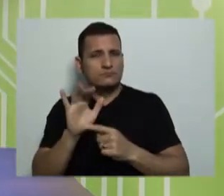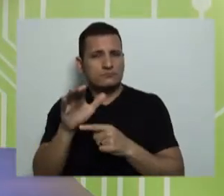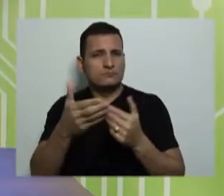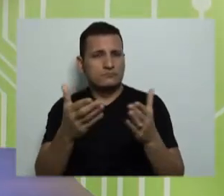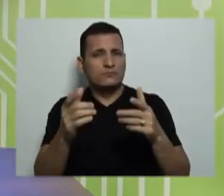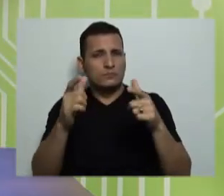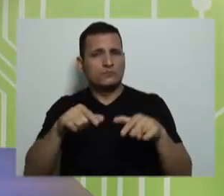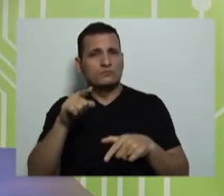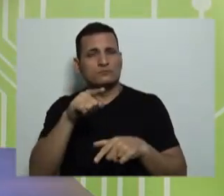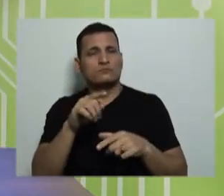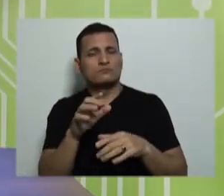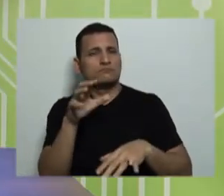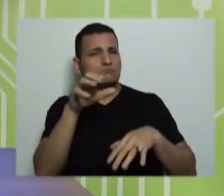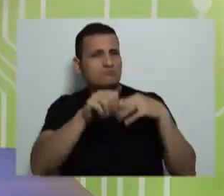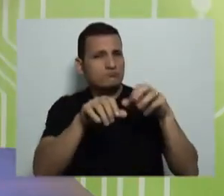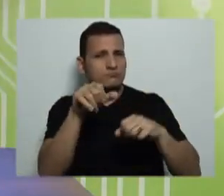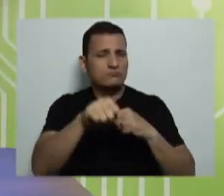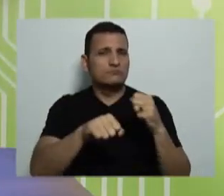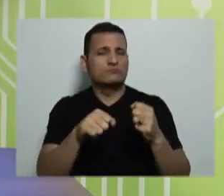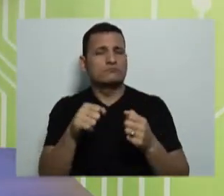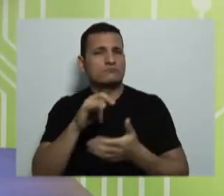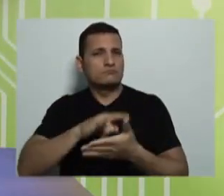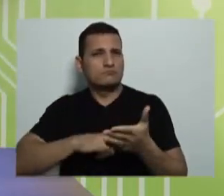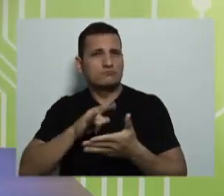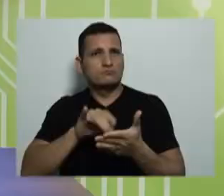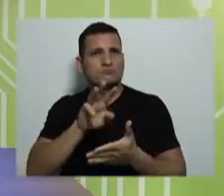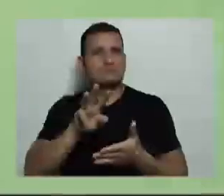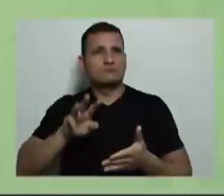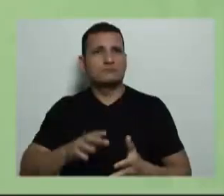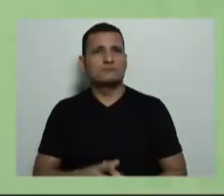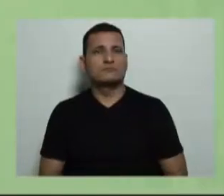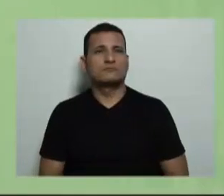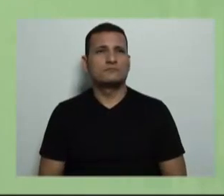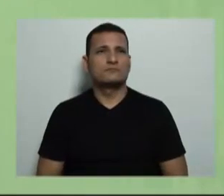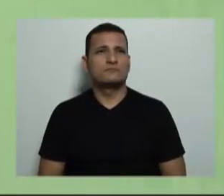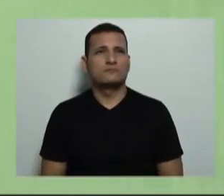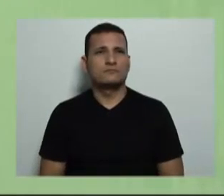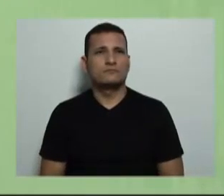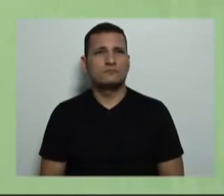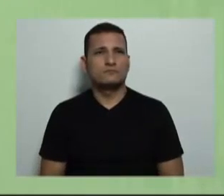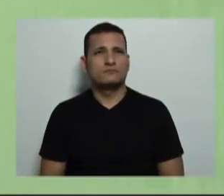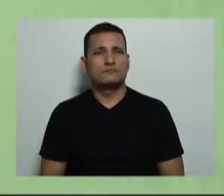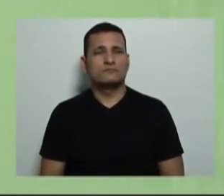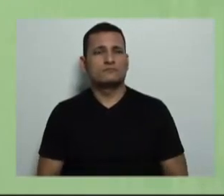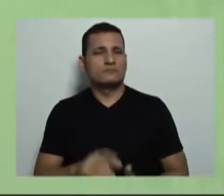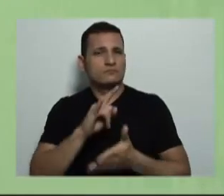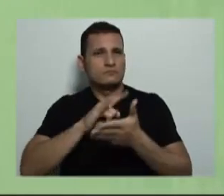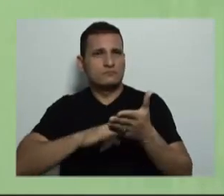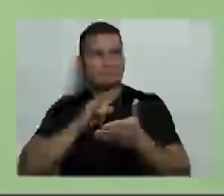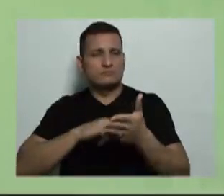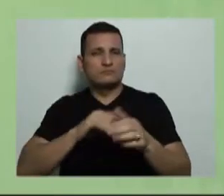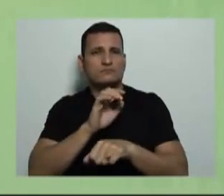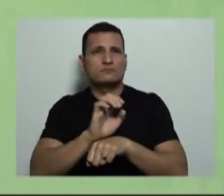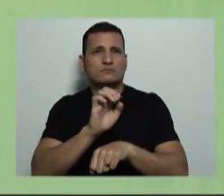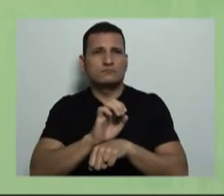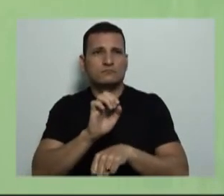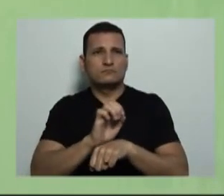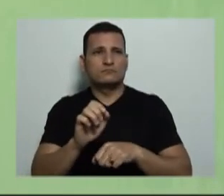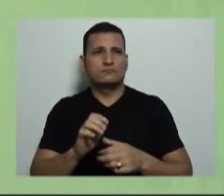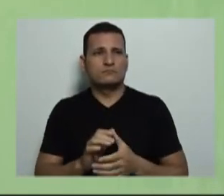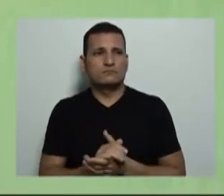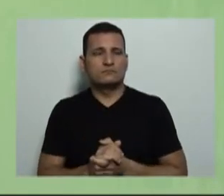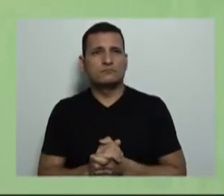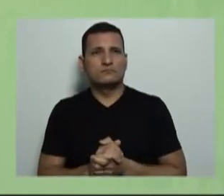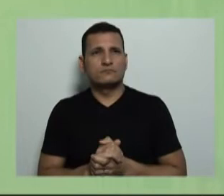aonde que vocês podem estar encontrando esses instrumentais no site. Vamos lá. Instrumentais de estágio. Pessoal, por que a